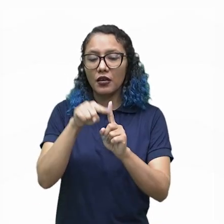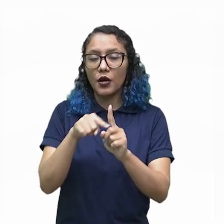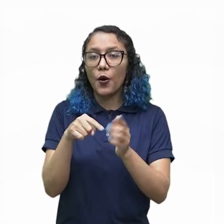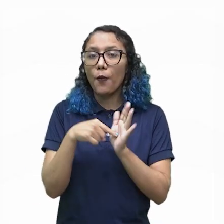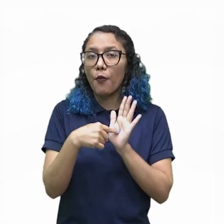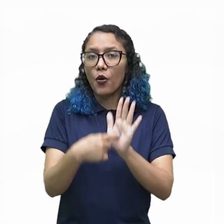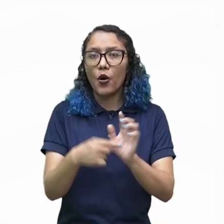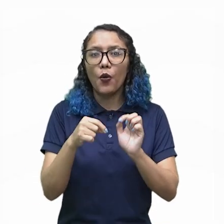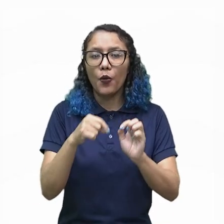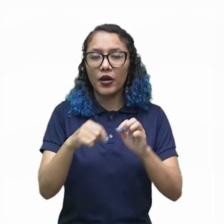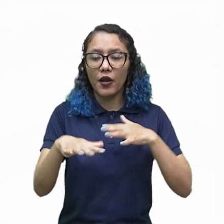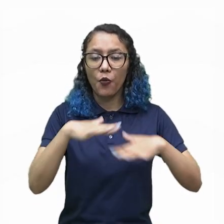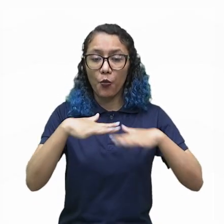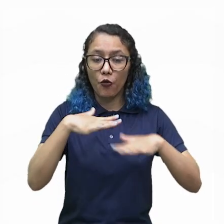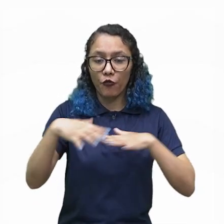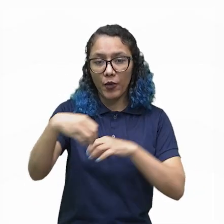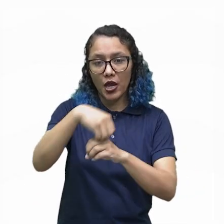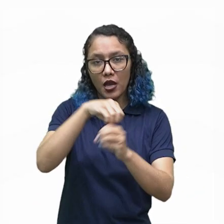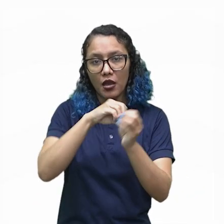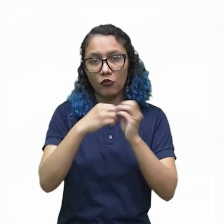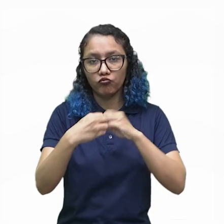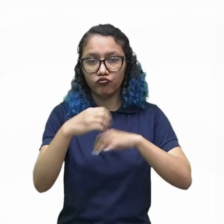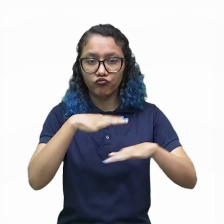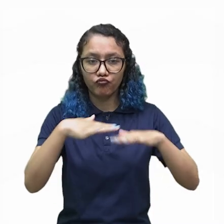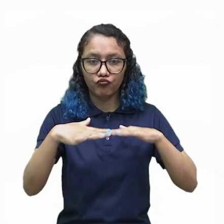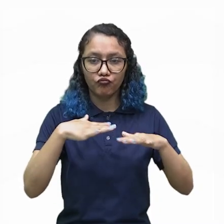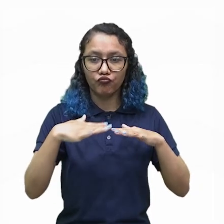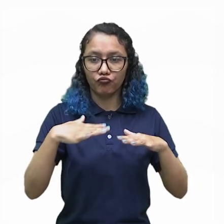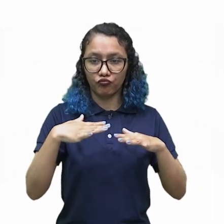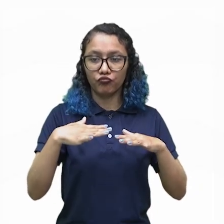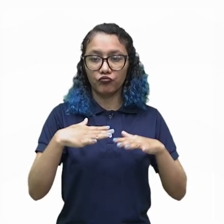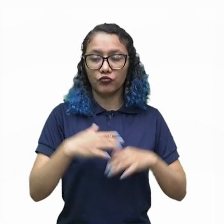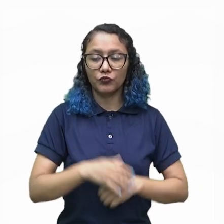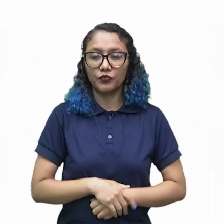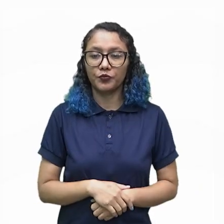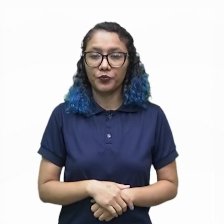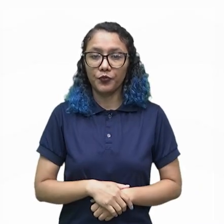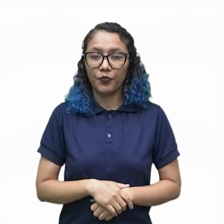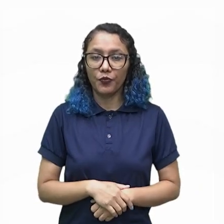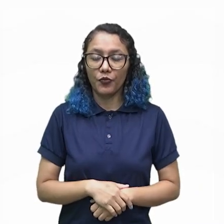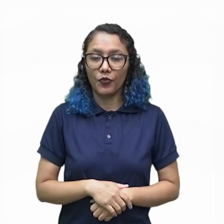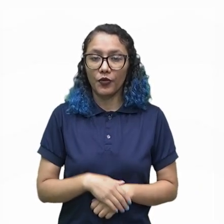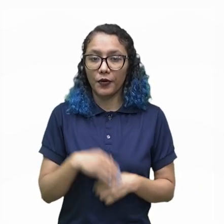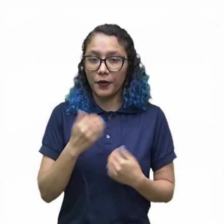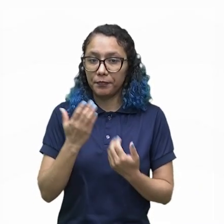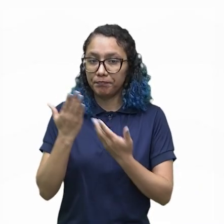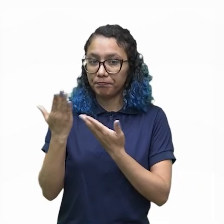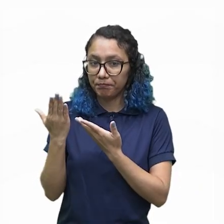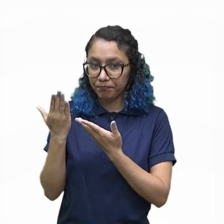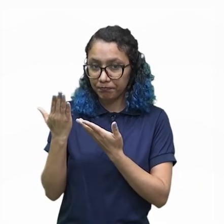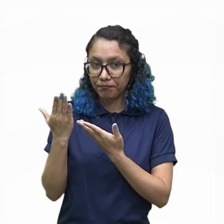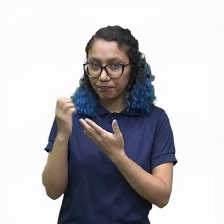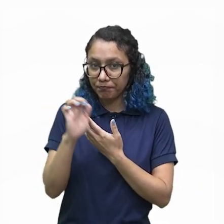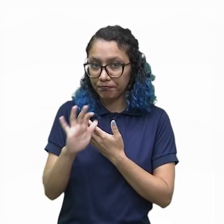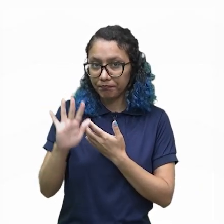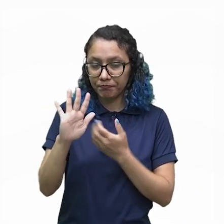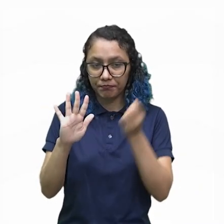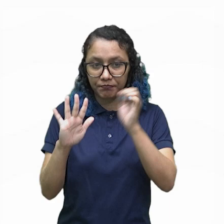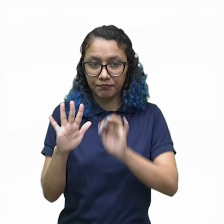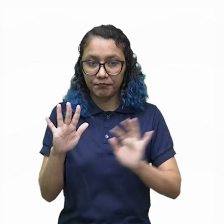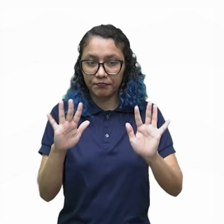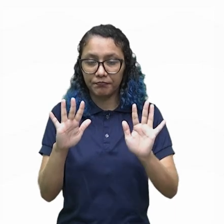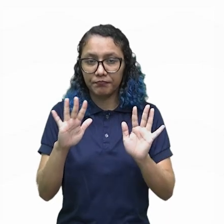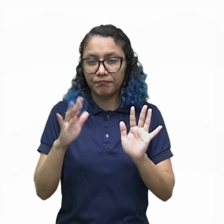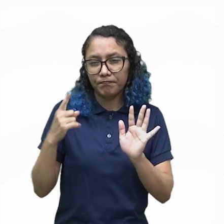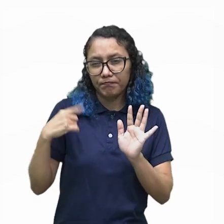a agitação molecular, tá? Então aí as duas representações que nós temos, a gente consegue